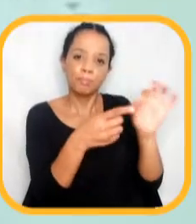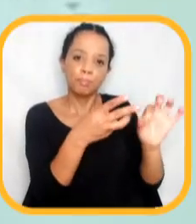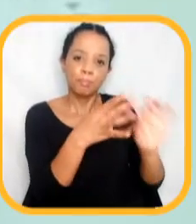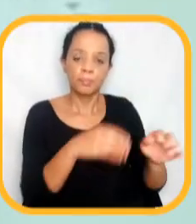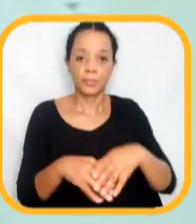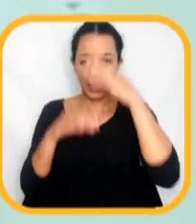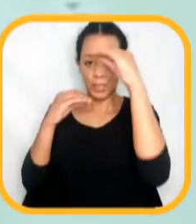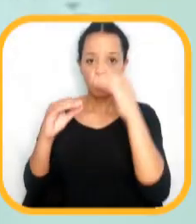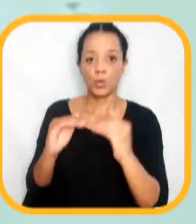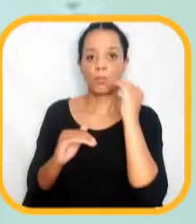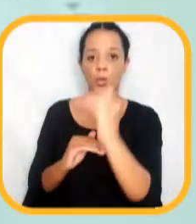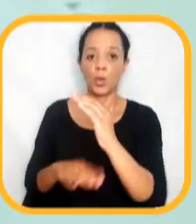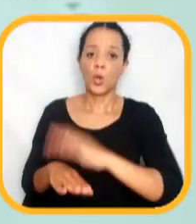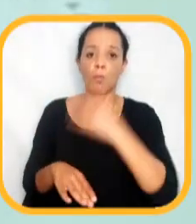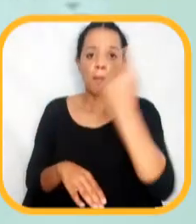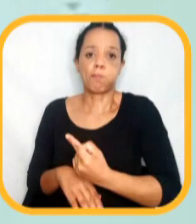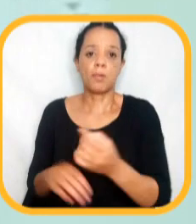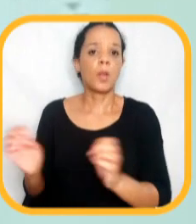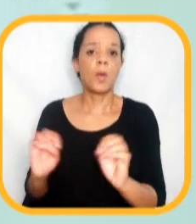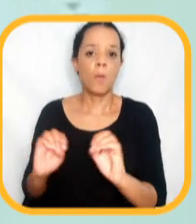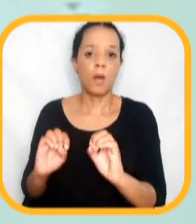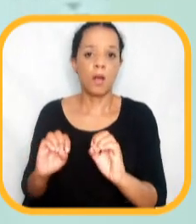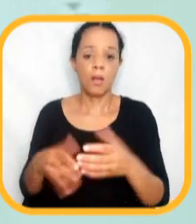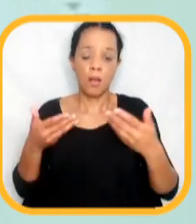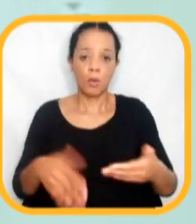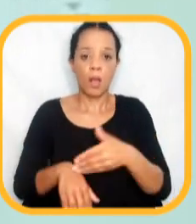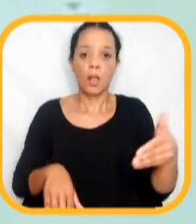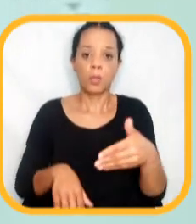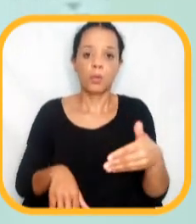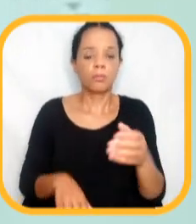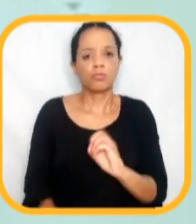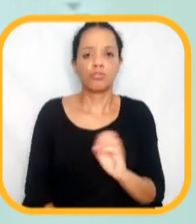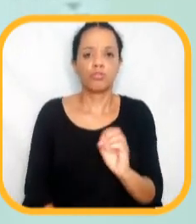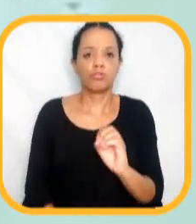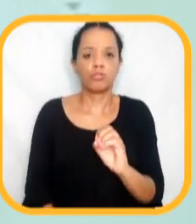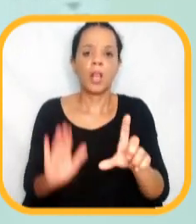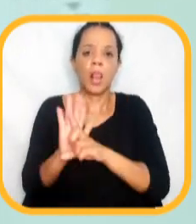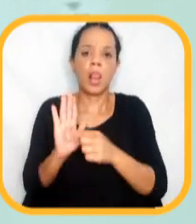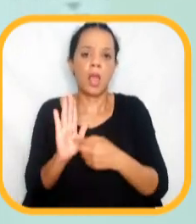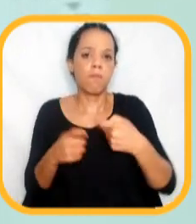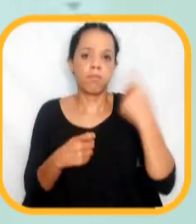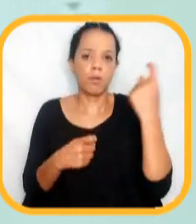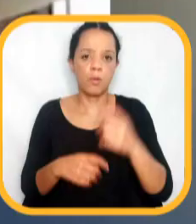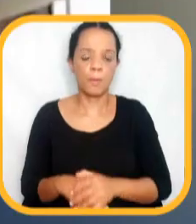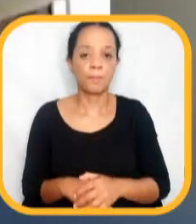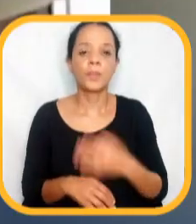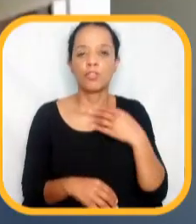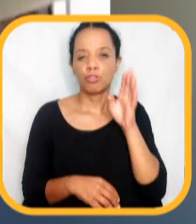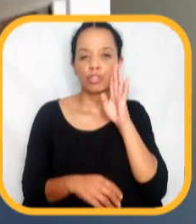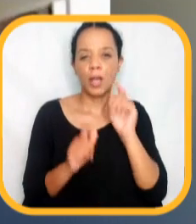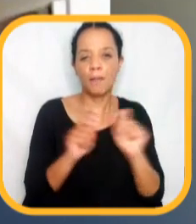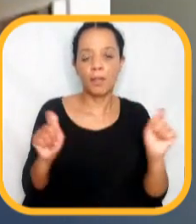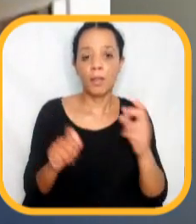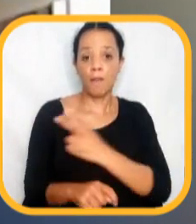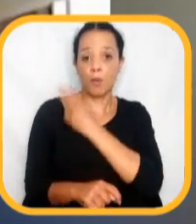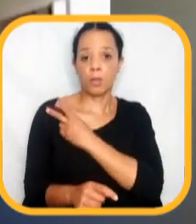personalizado, no ensino superior, não sendo obrigatório, neste momento não existe este quadro legal. As